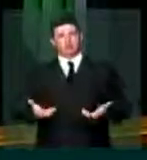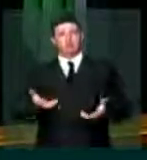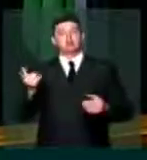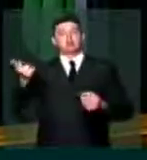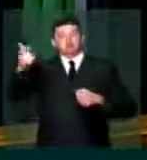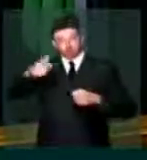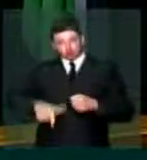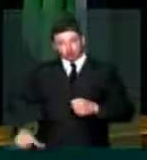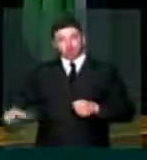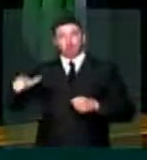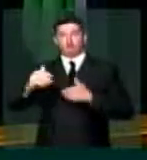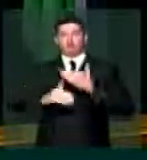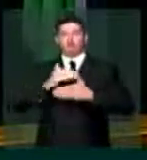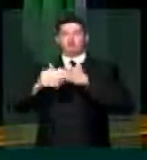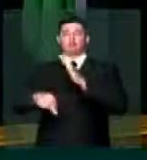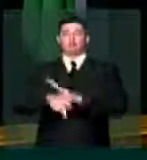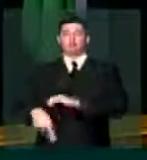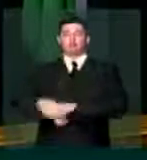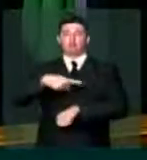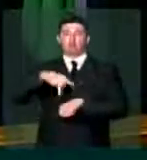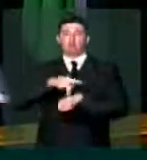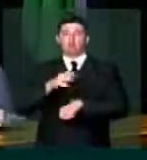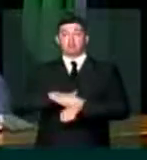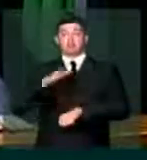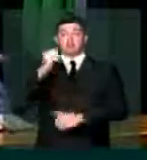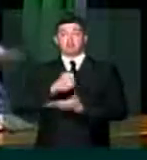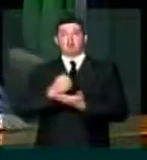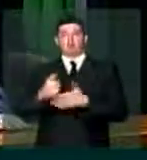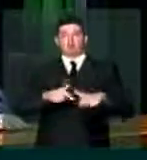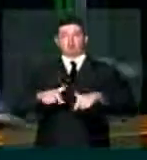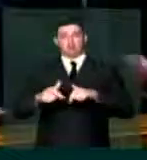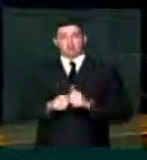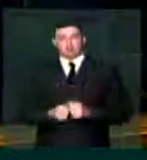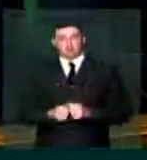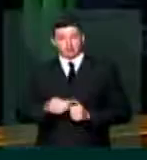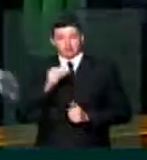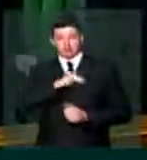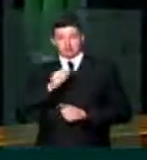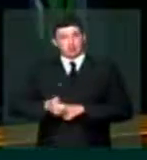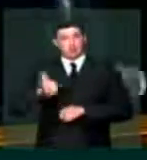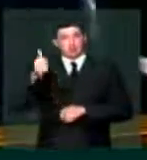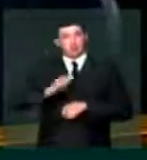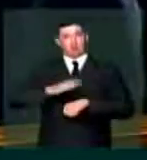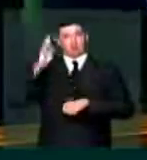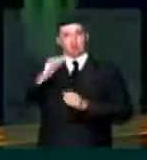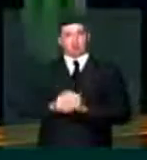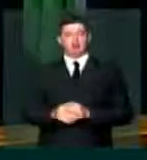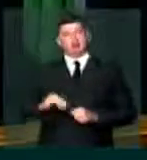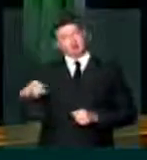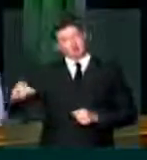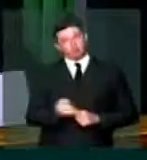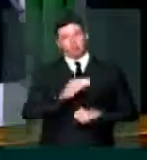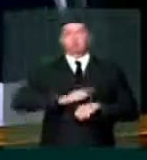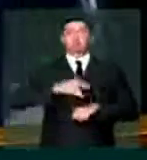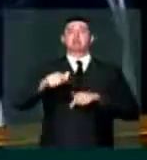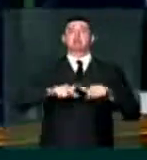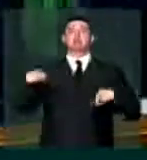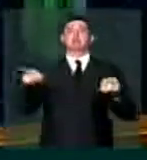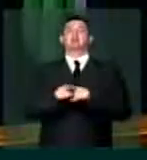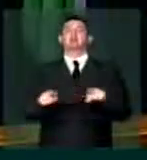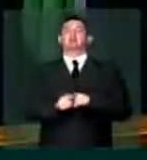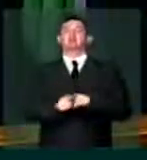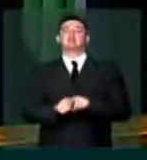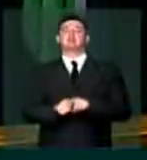a retomada do crescimento do país para garantir mais empregos, melhorar os salários e terem mais oportunidades de